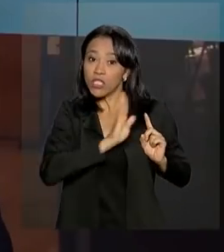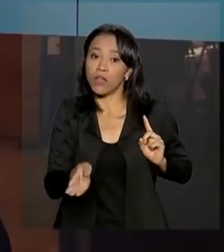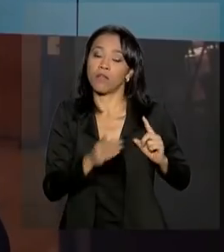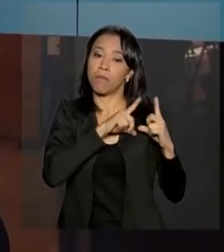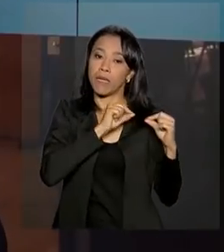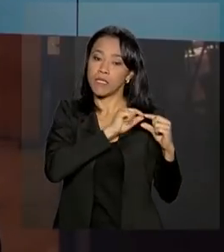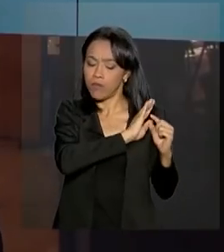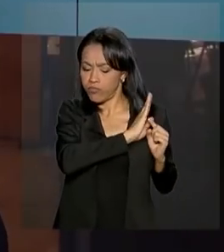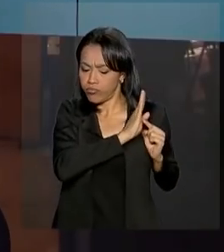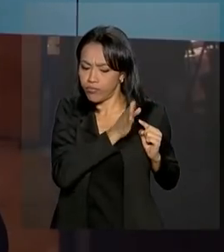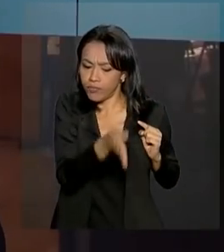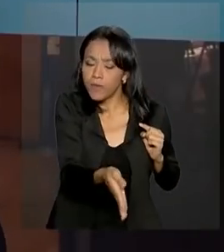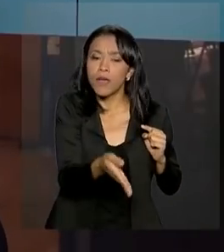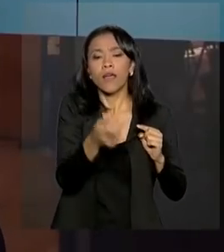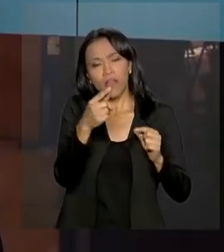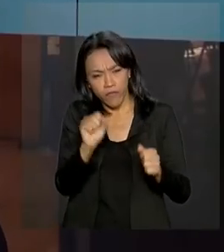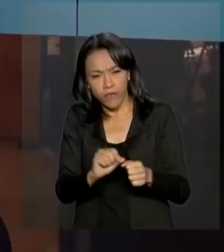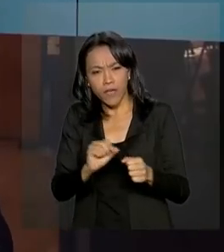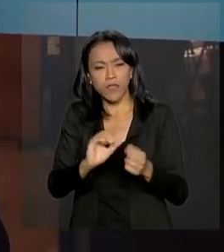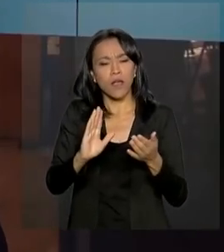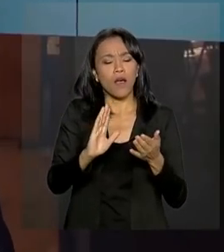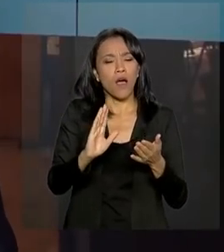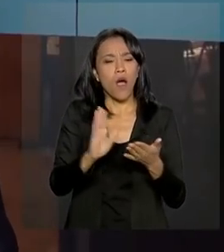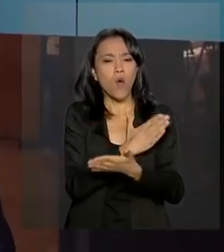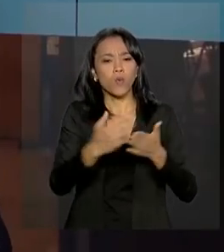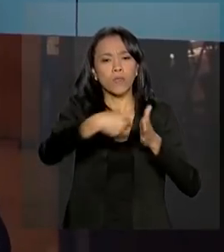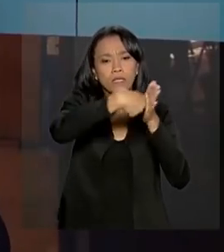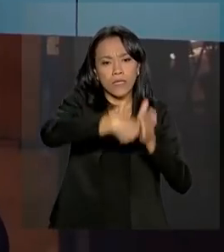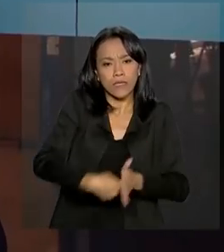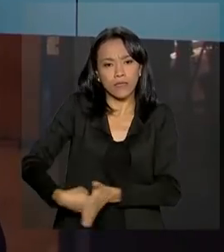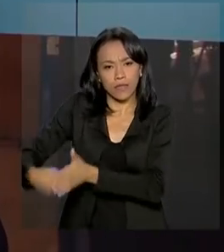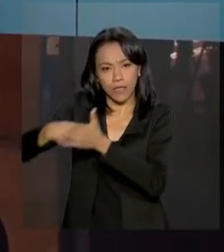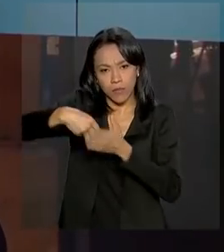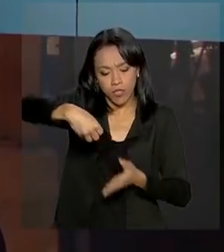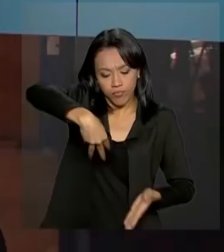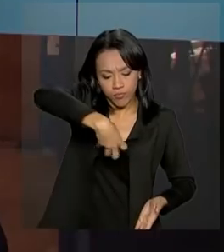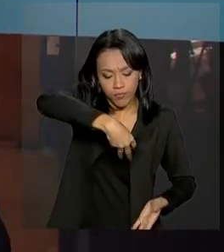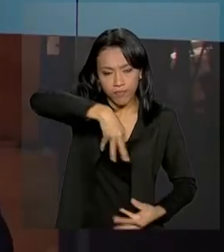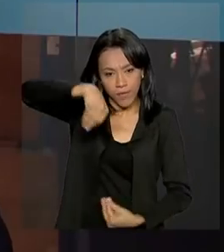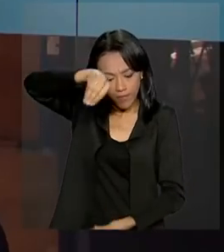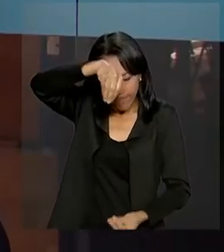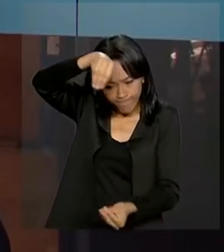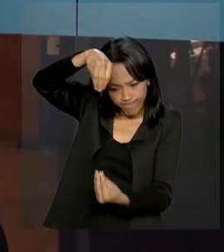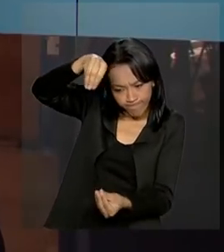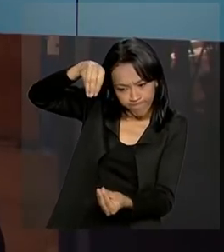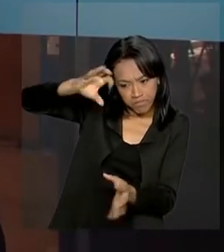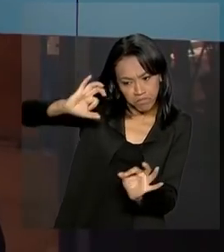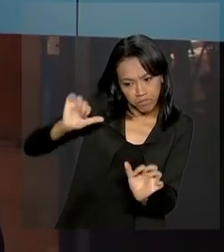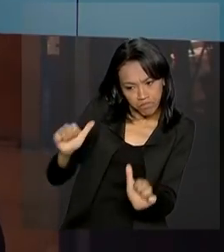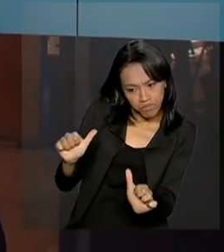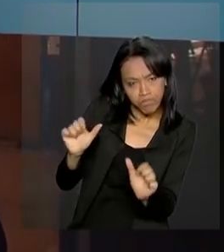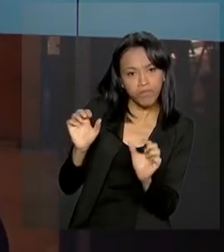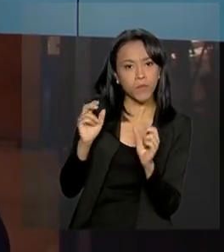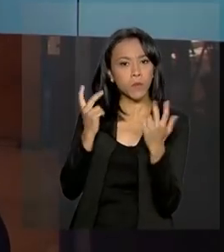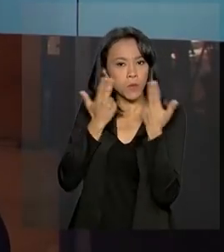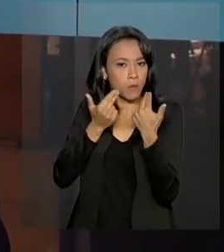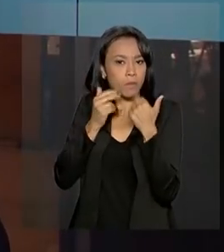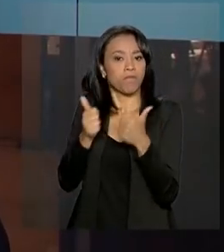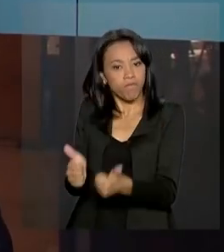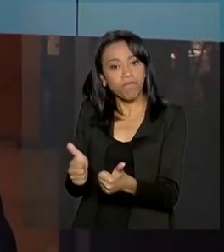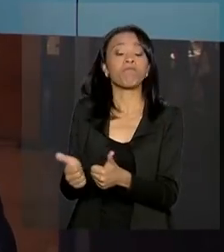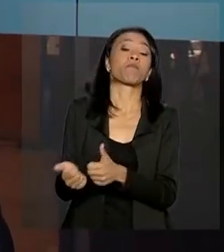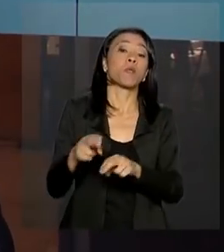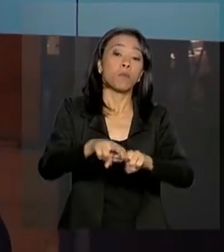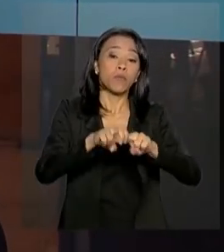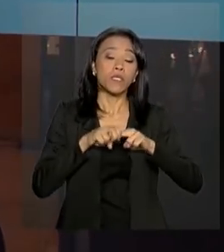fez alguns exames de imagem e também laboratoriais que apresentaram resultados normais. Por isso, a equipe médica